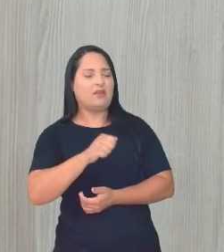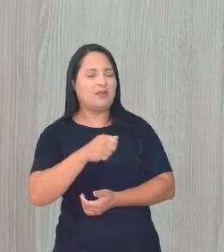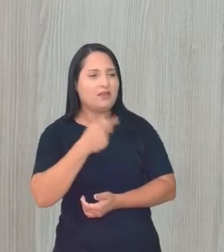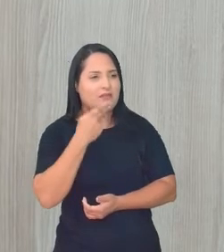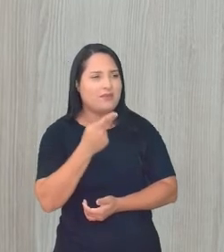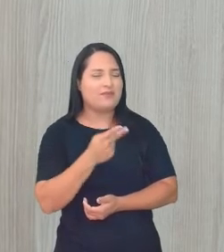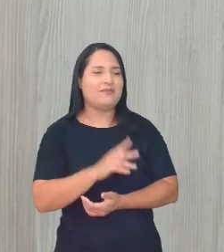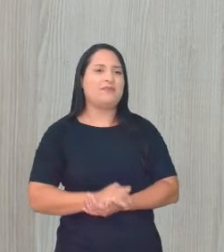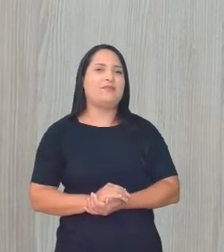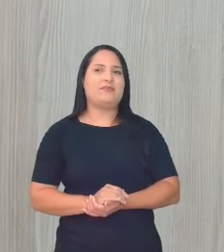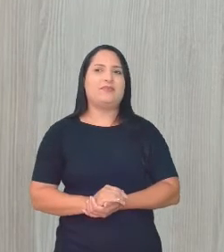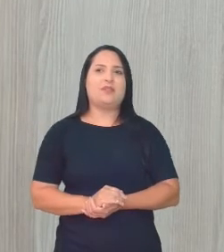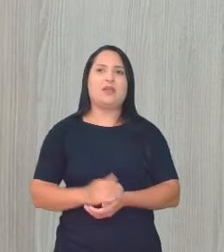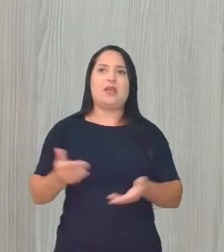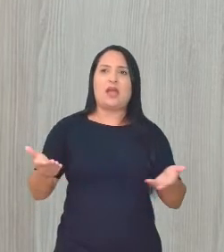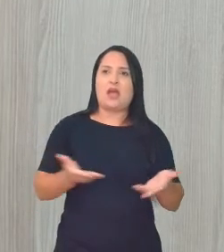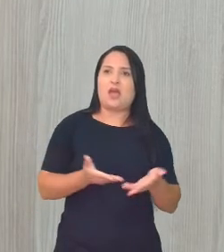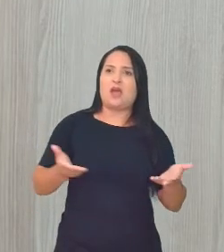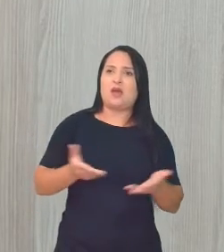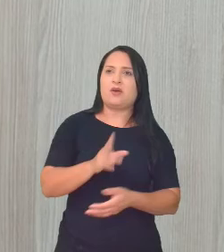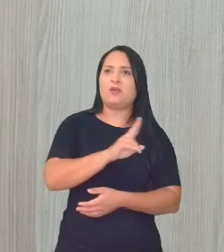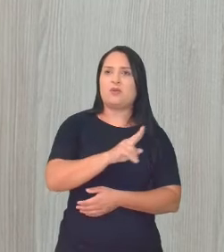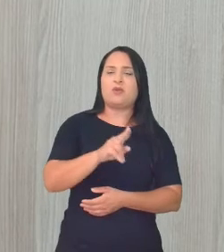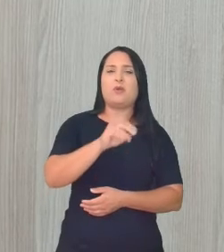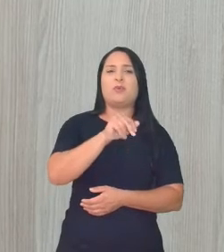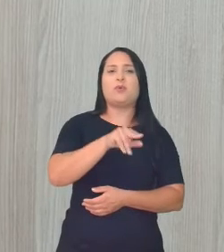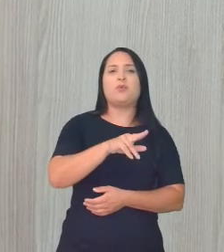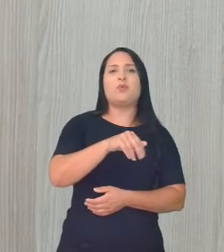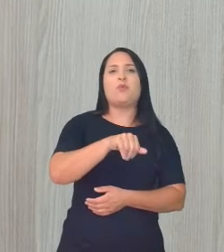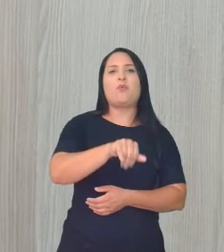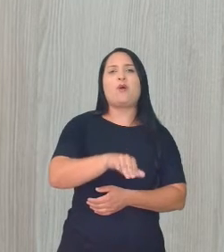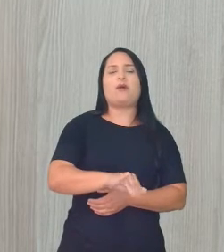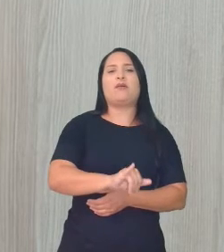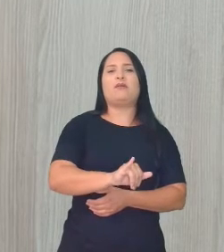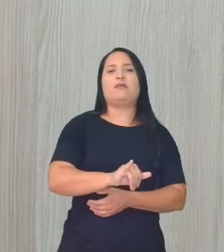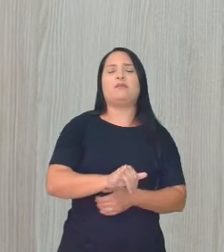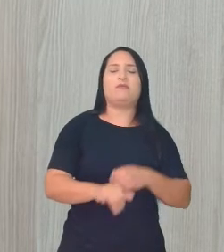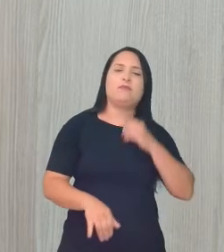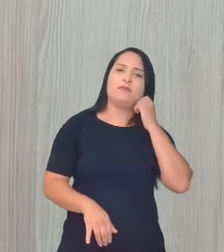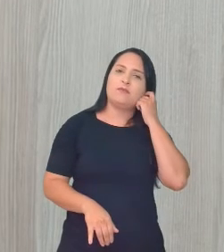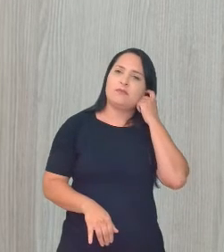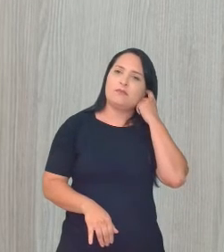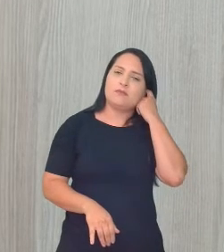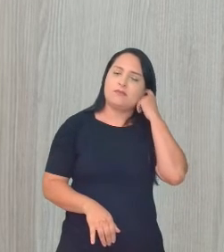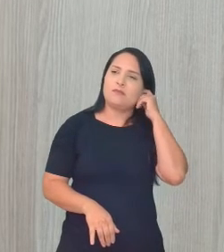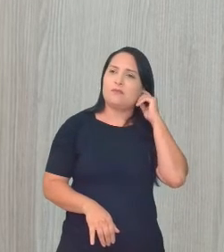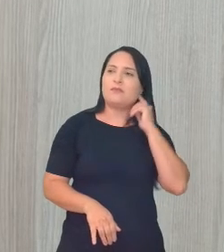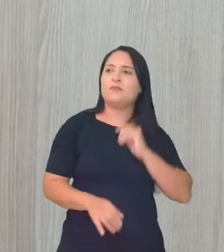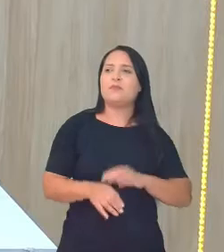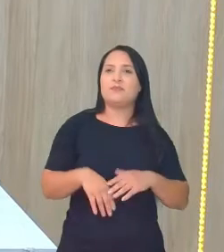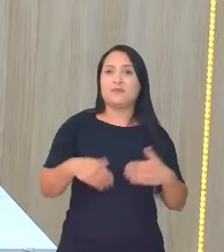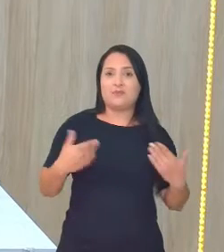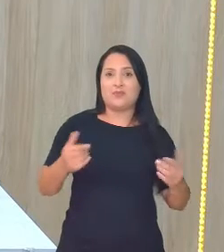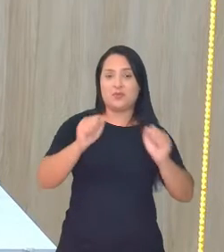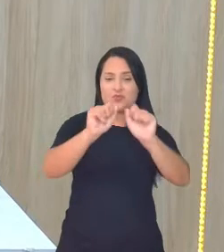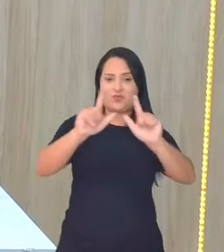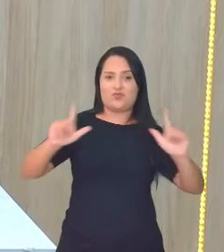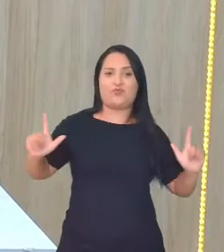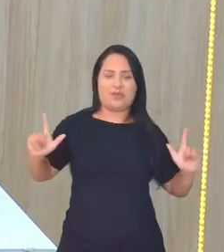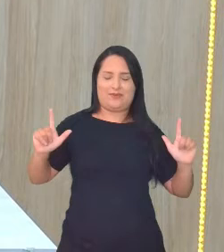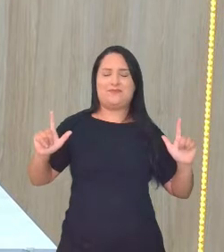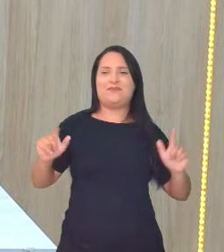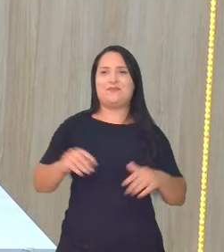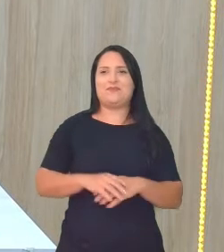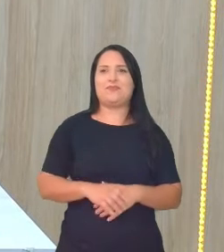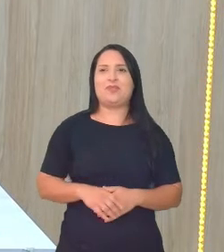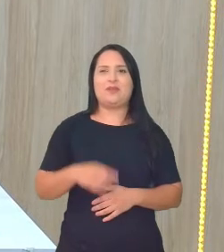atual território uruguaio. Uruguaio, pois é, exatamente. Então, olha, um close. Vejam só